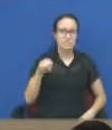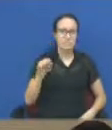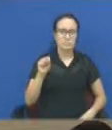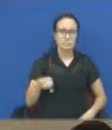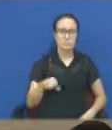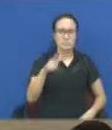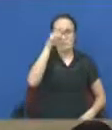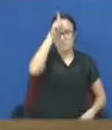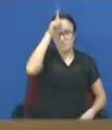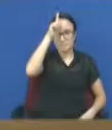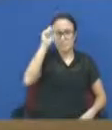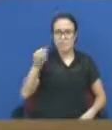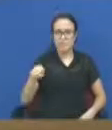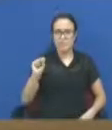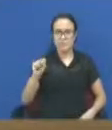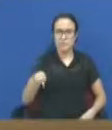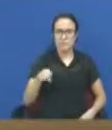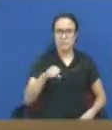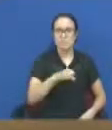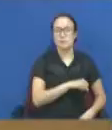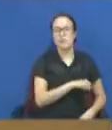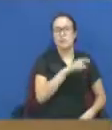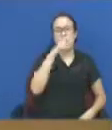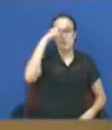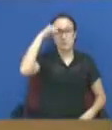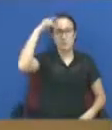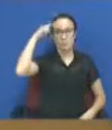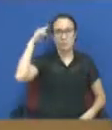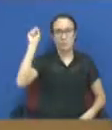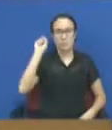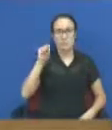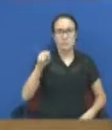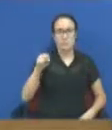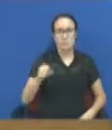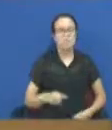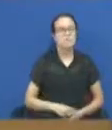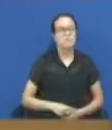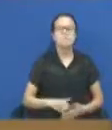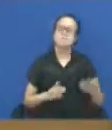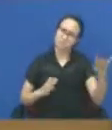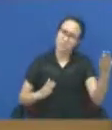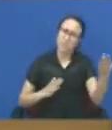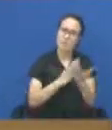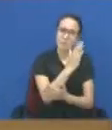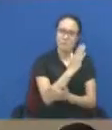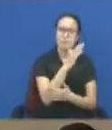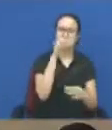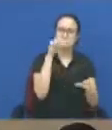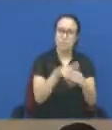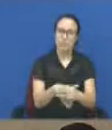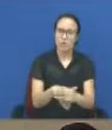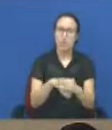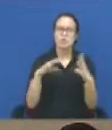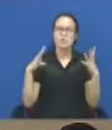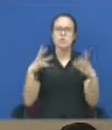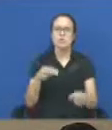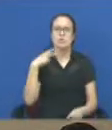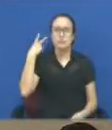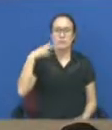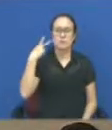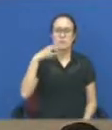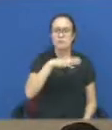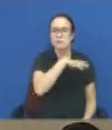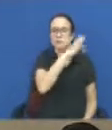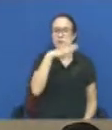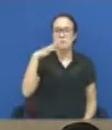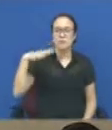Sidney Pascotto. Sim. E o Wilson Nunes Cerqueira. Sim. A moção foi aprovada por todos os senhores vereadores. Para justificar o voto, vereador